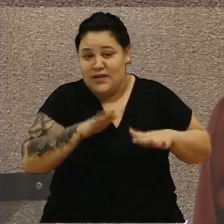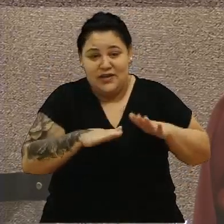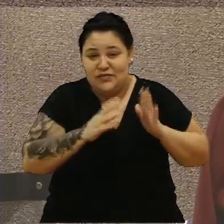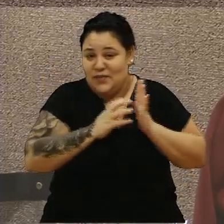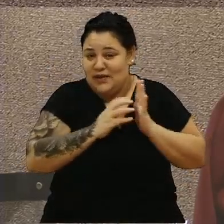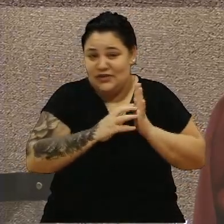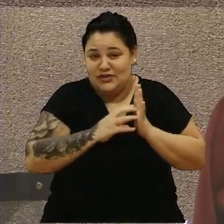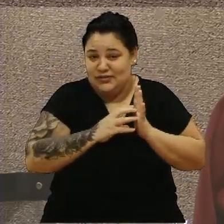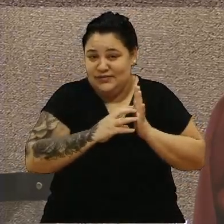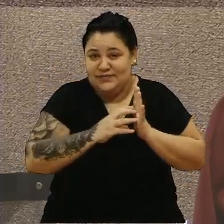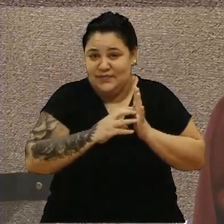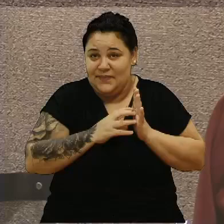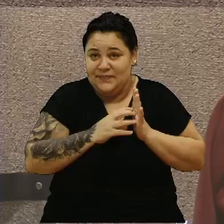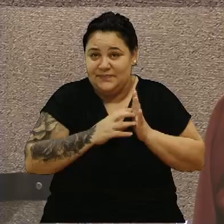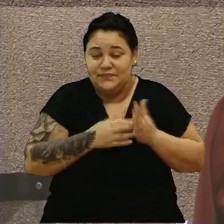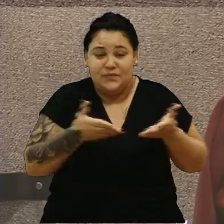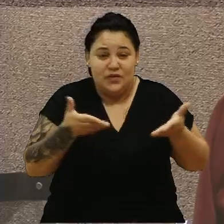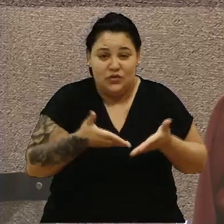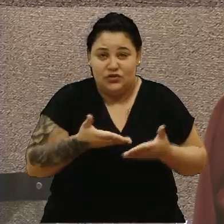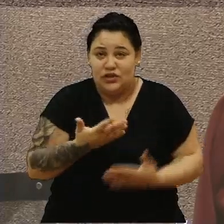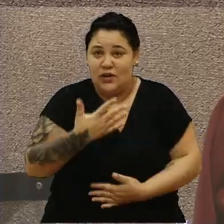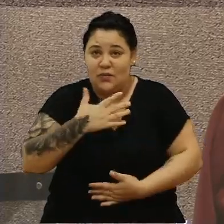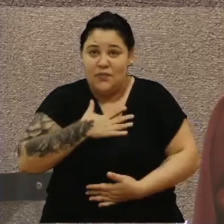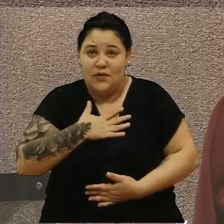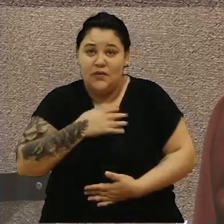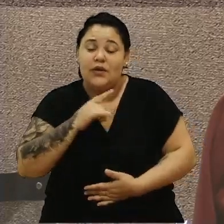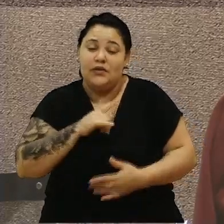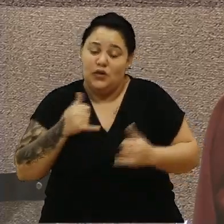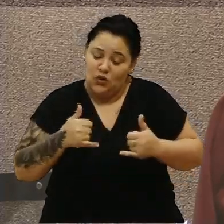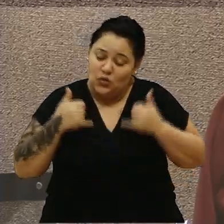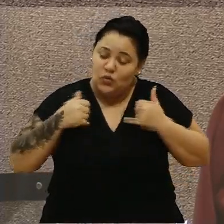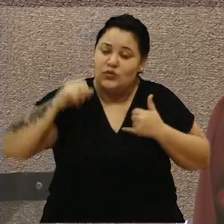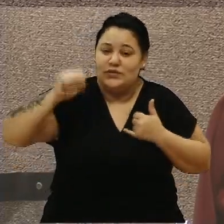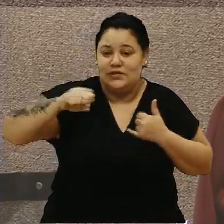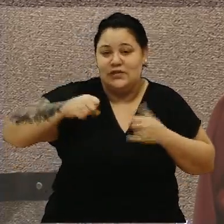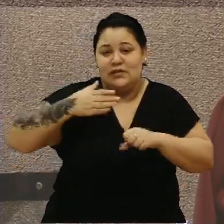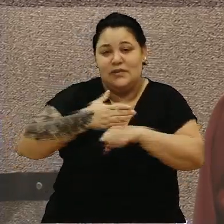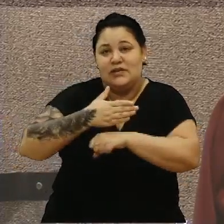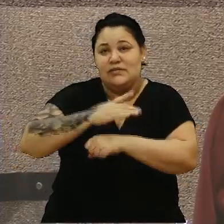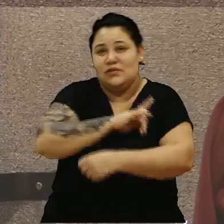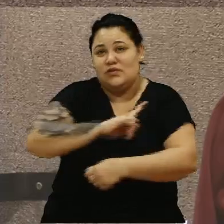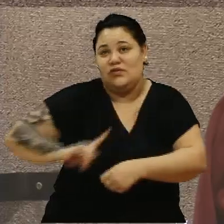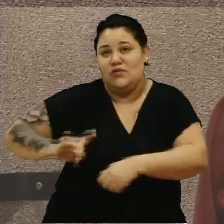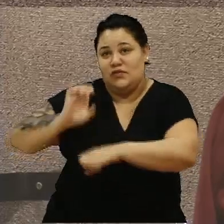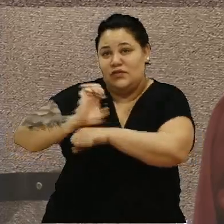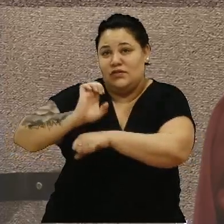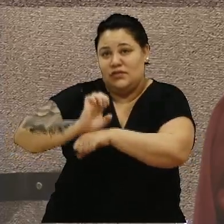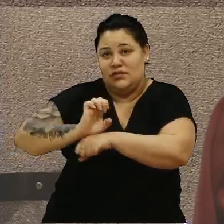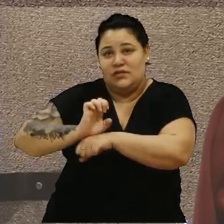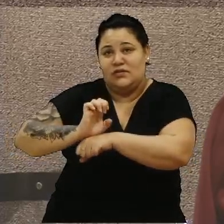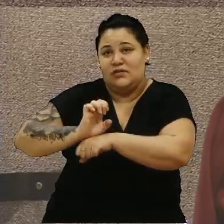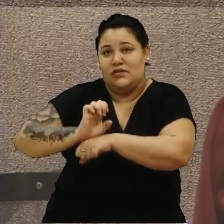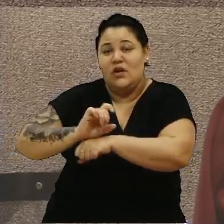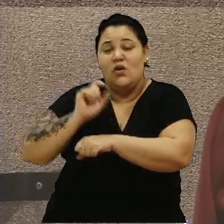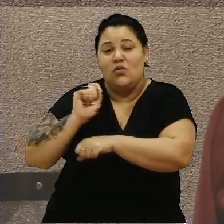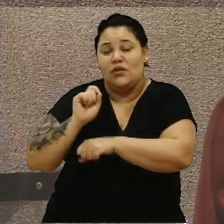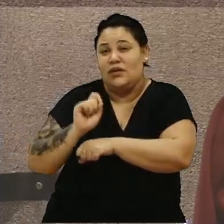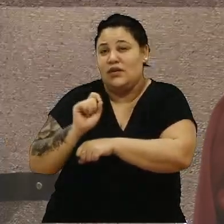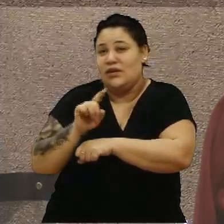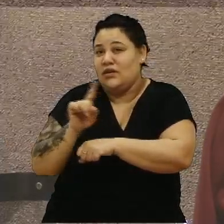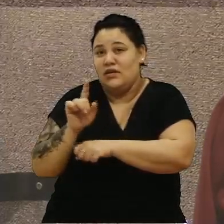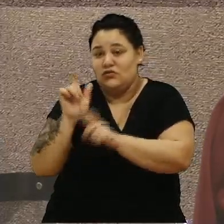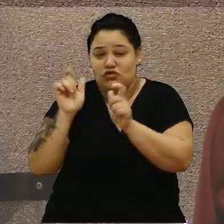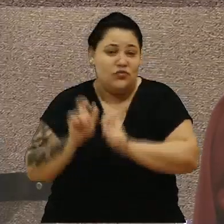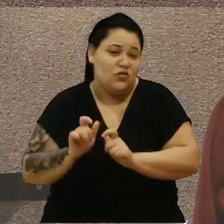que está lá, hoje é o meu, e eu me orgulho muito de que ele esteja no governo do Estado, o que não diminui a minha vontade de fazer